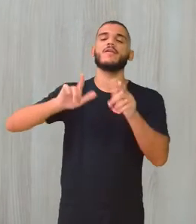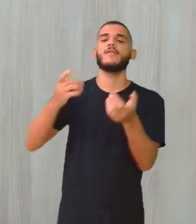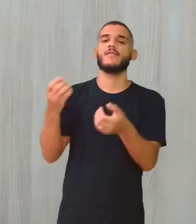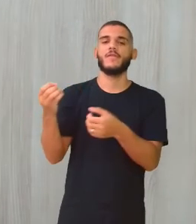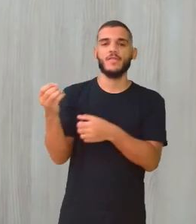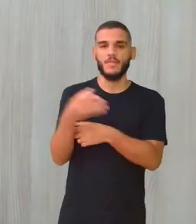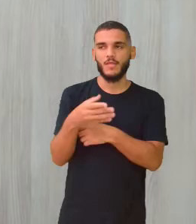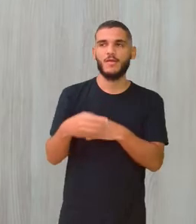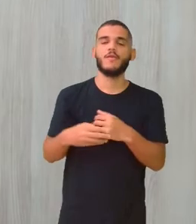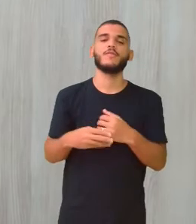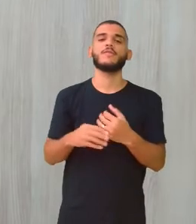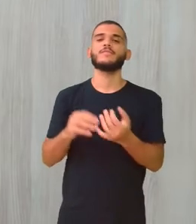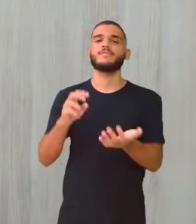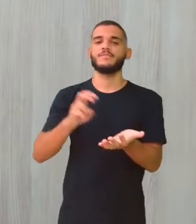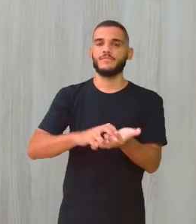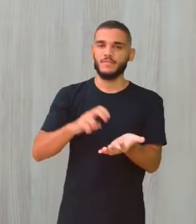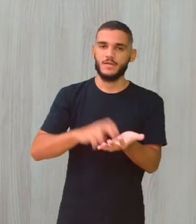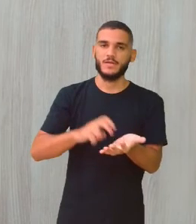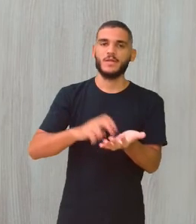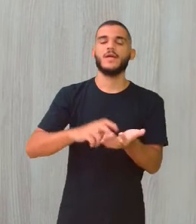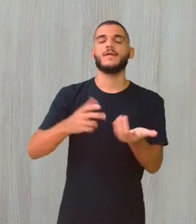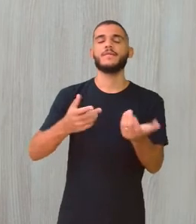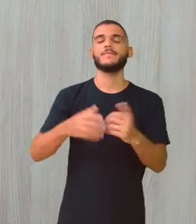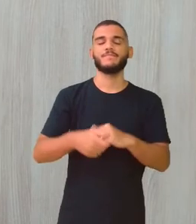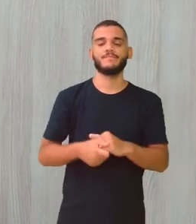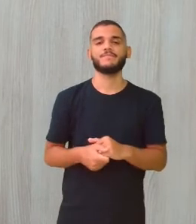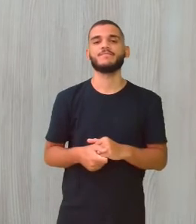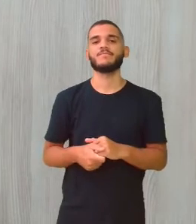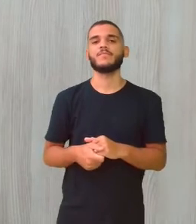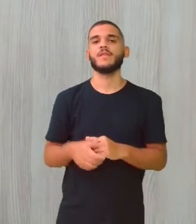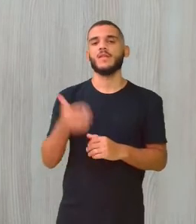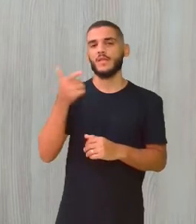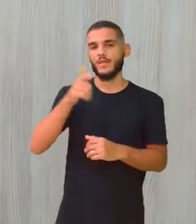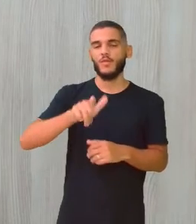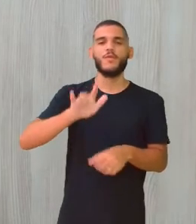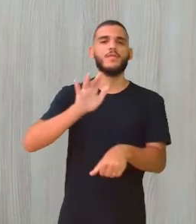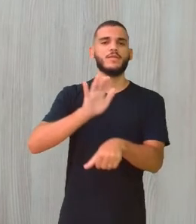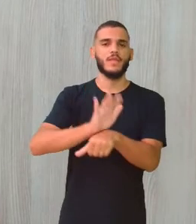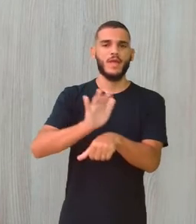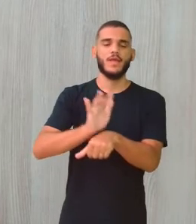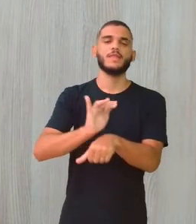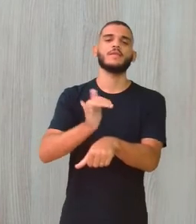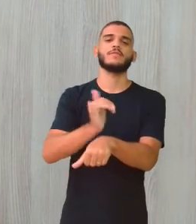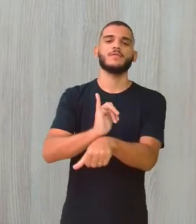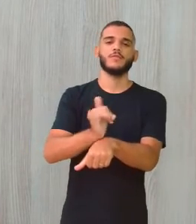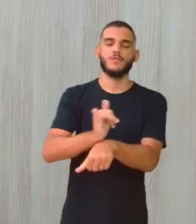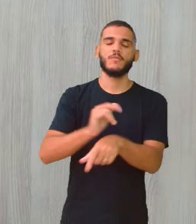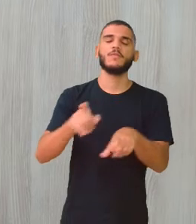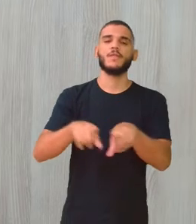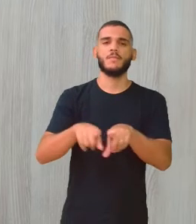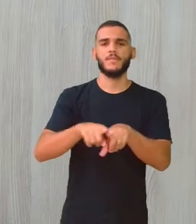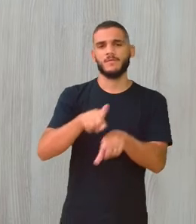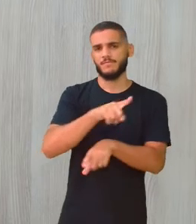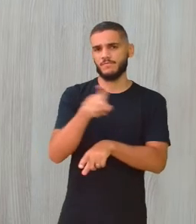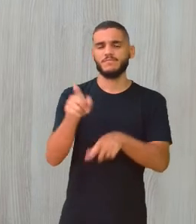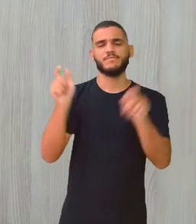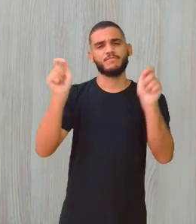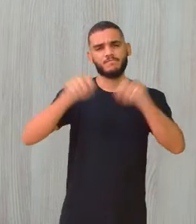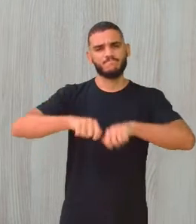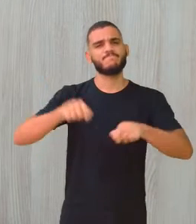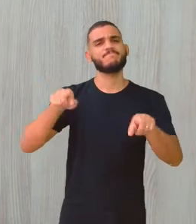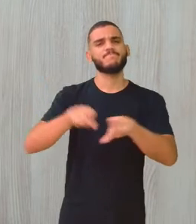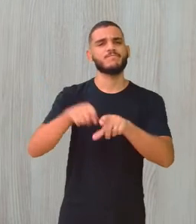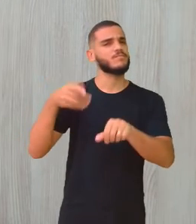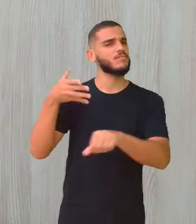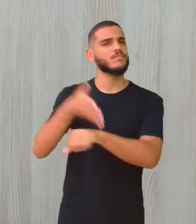manhã, é reprisada no turno seguinte, vai para o canal do YouTube e vocês podem acessar também